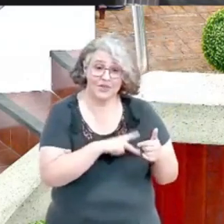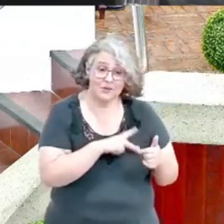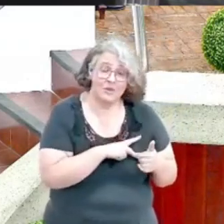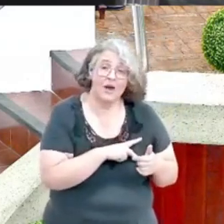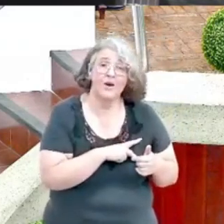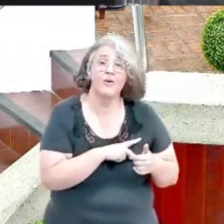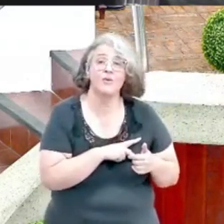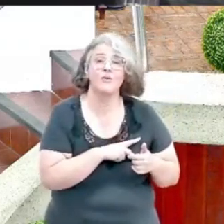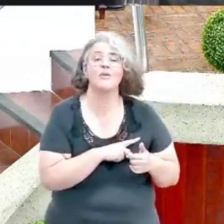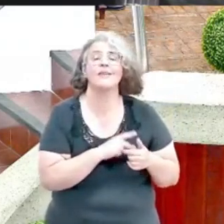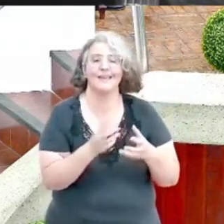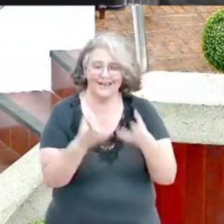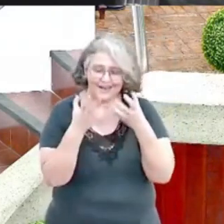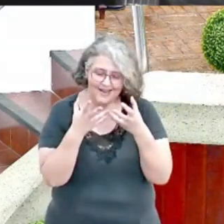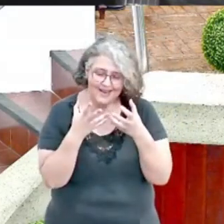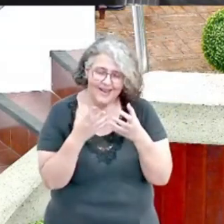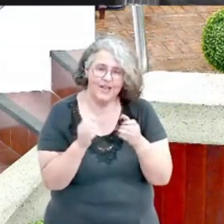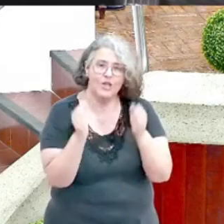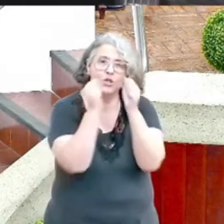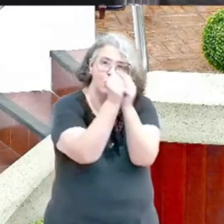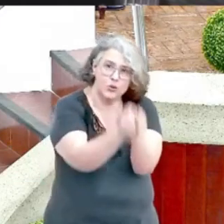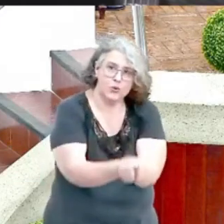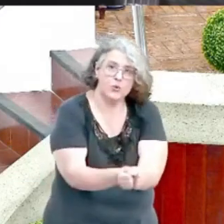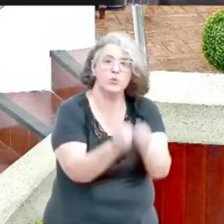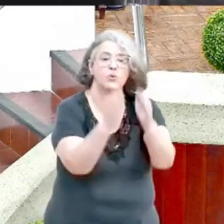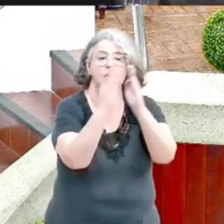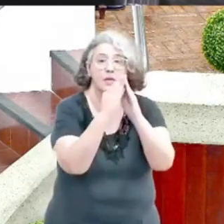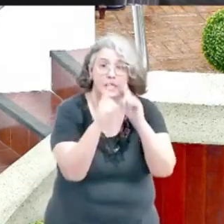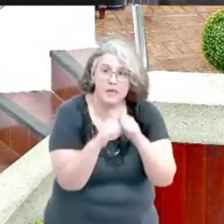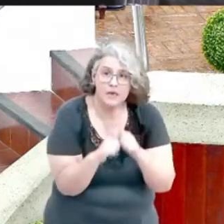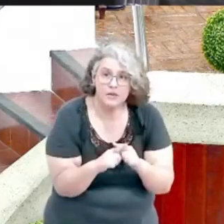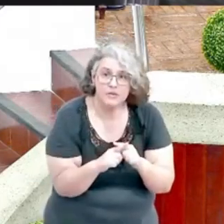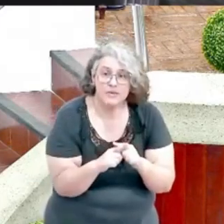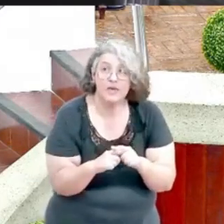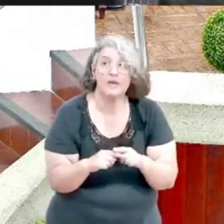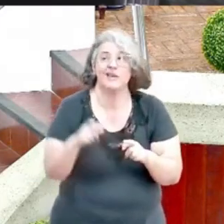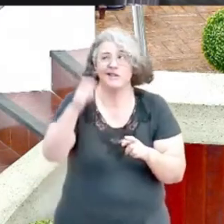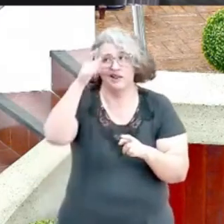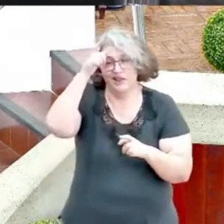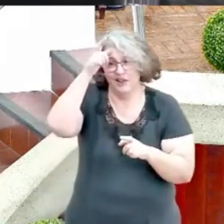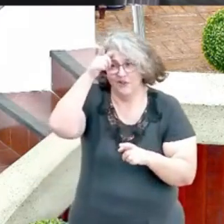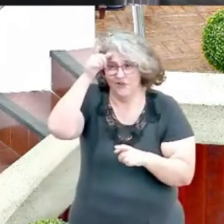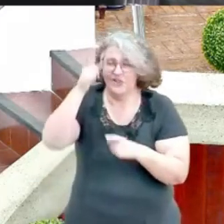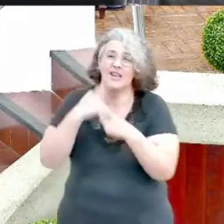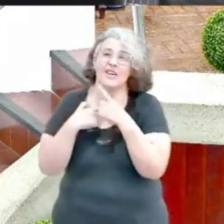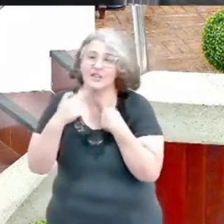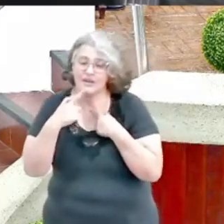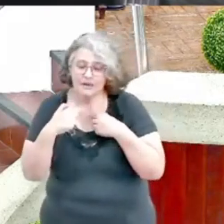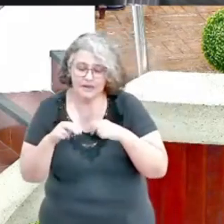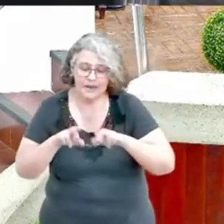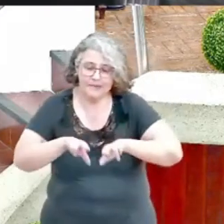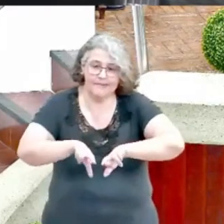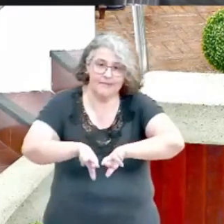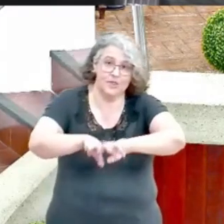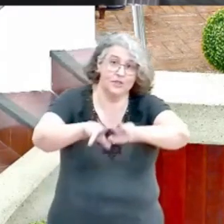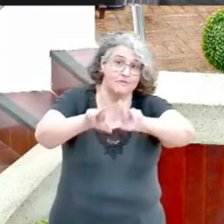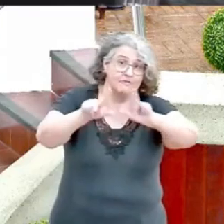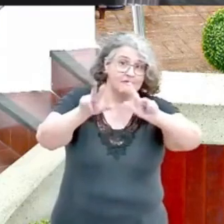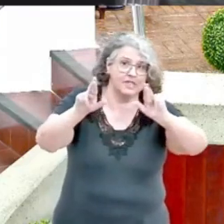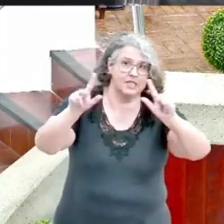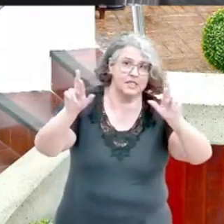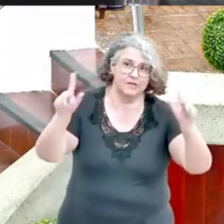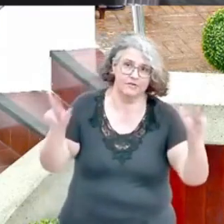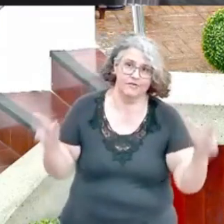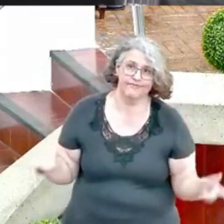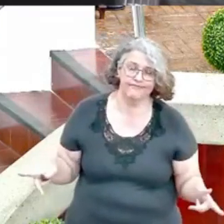estar com a igreja. E o desejo de Satanás é o oposto disso.